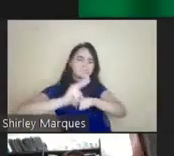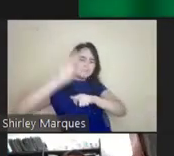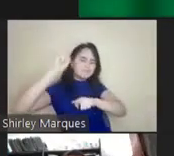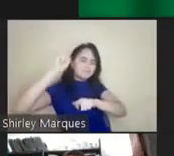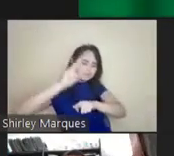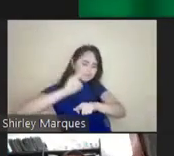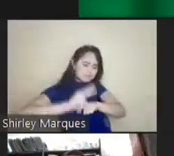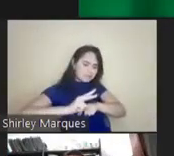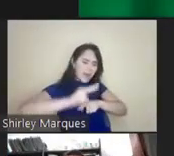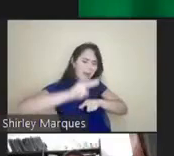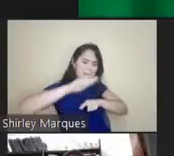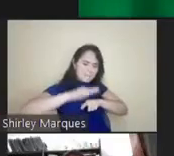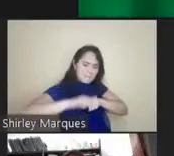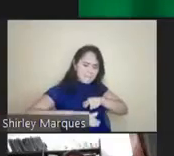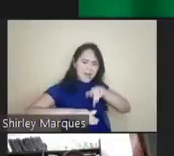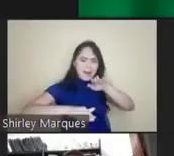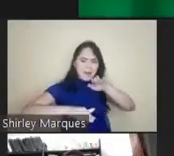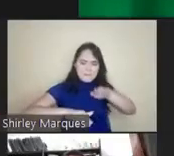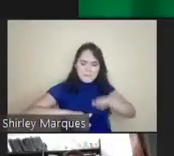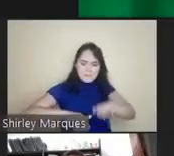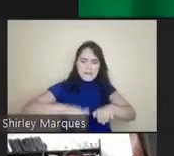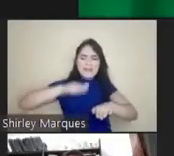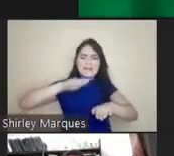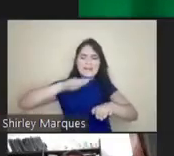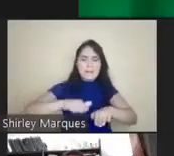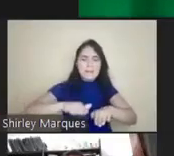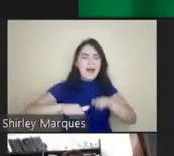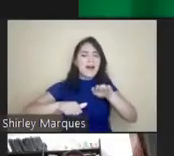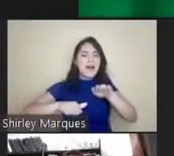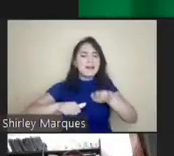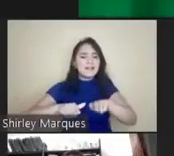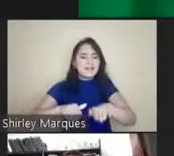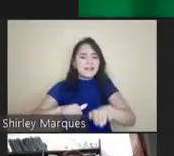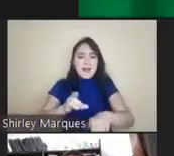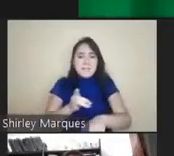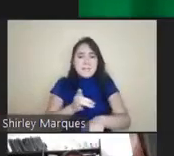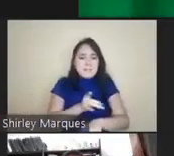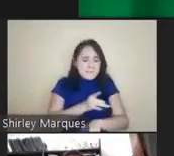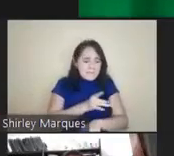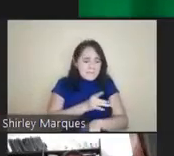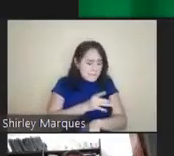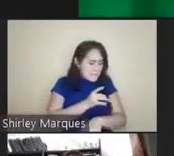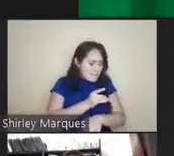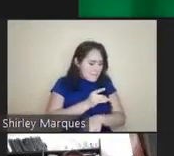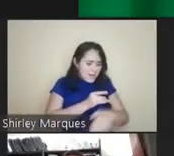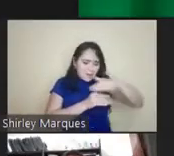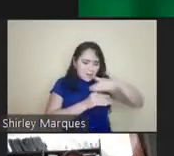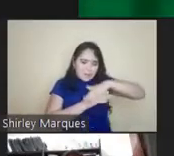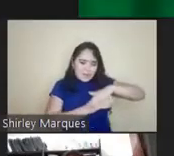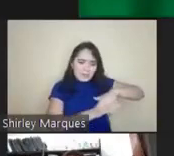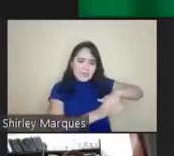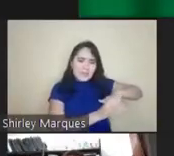pisar. Sem esse medo de ter nossos dedos comidos por